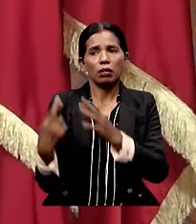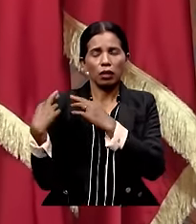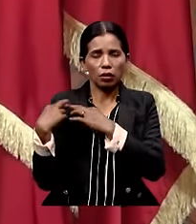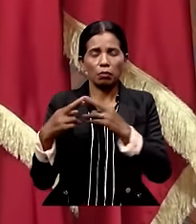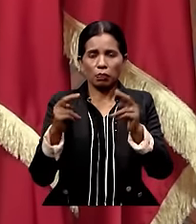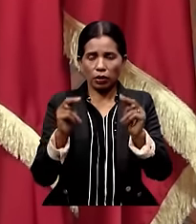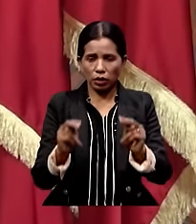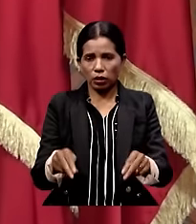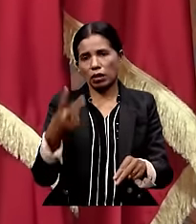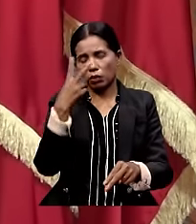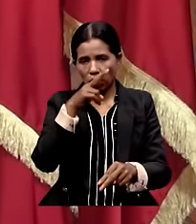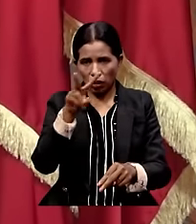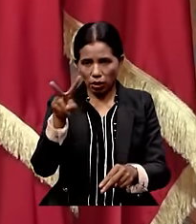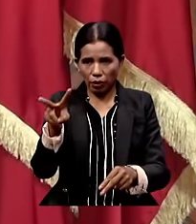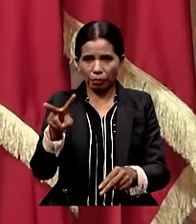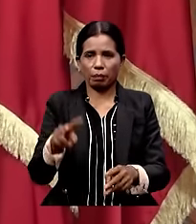precisamente para hare